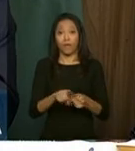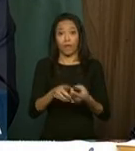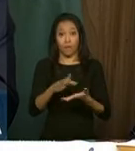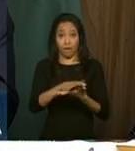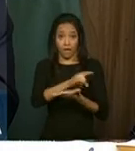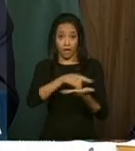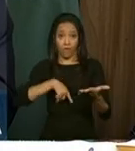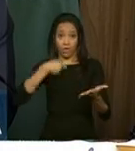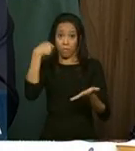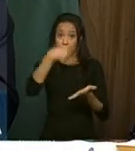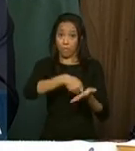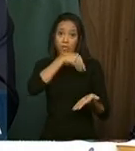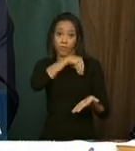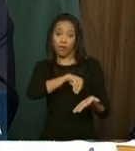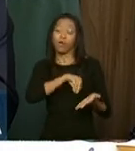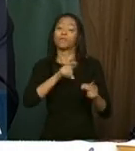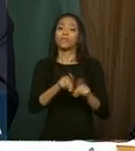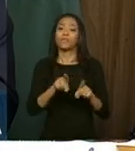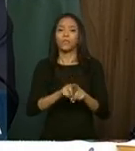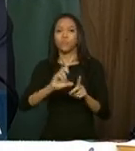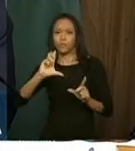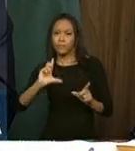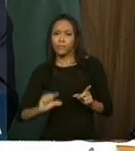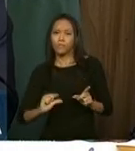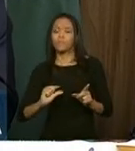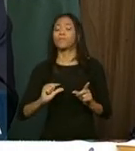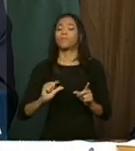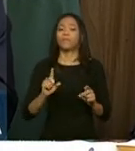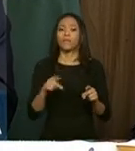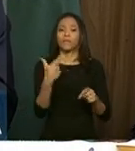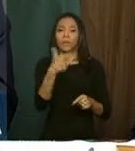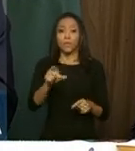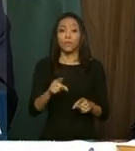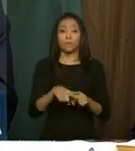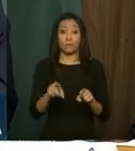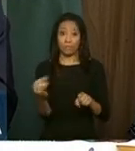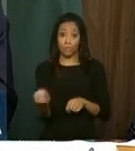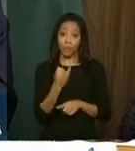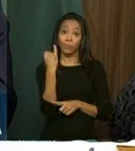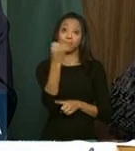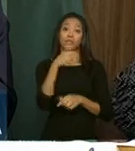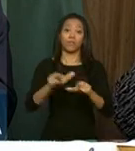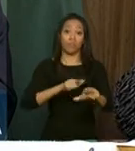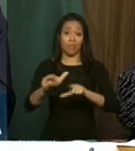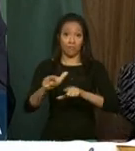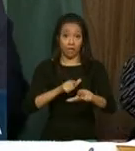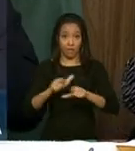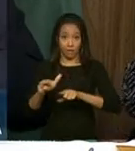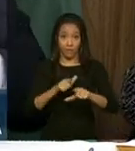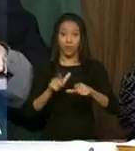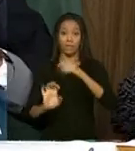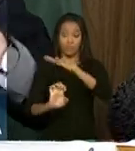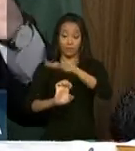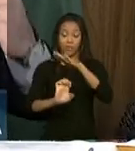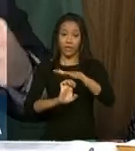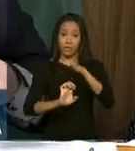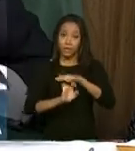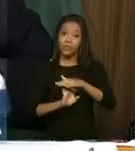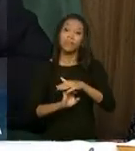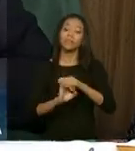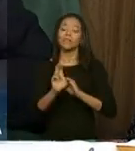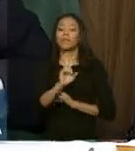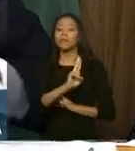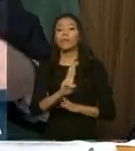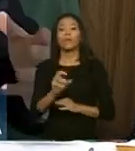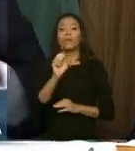setores, ampliação do Super Simples, um trabalho muito importante do nosso ministro Afif Domingos, que facilita, aumentou o